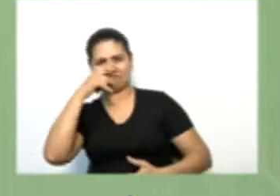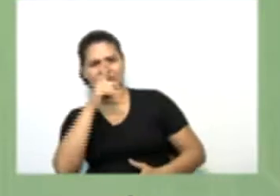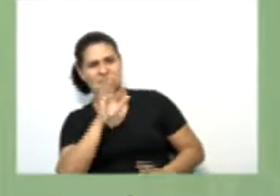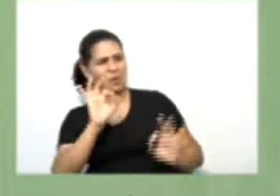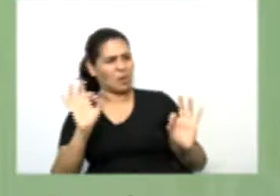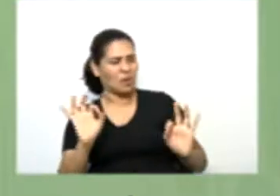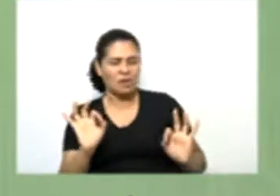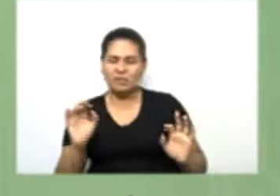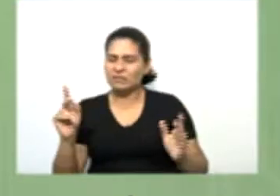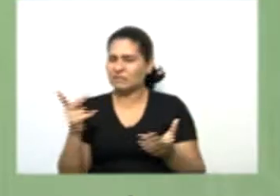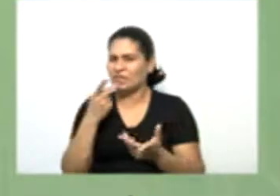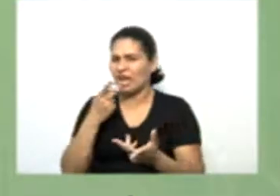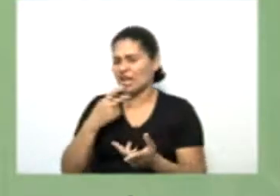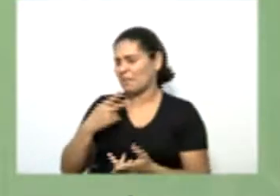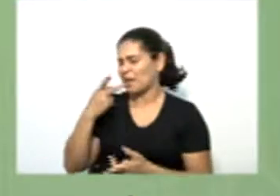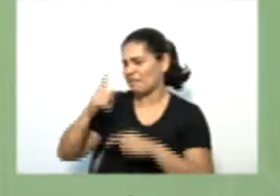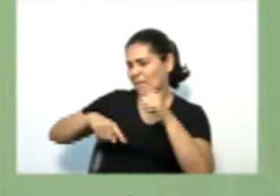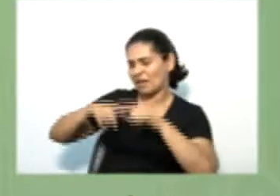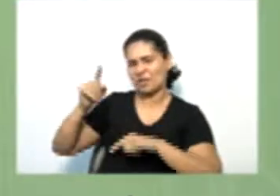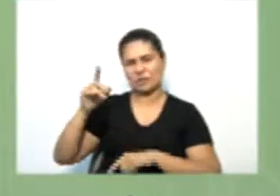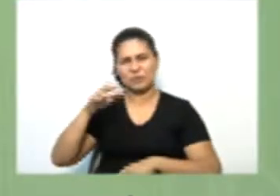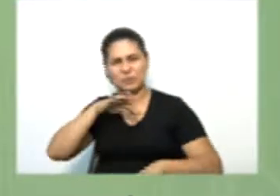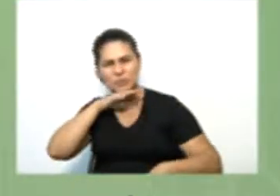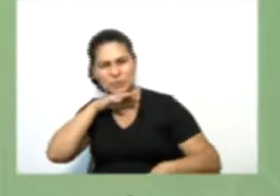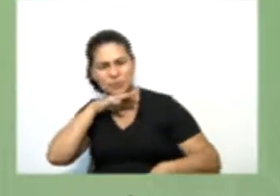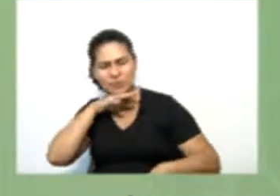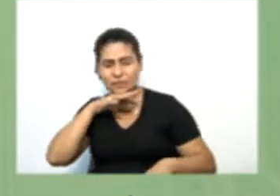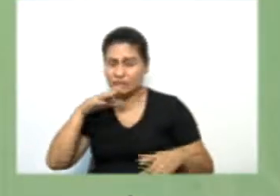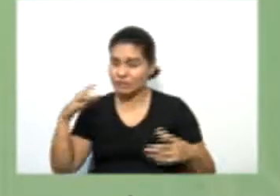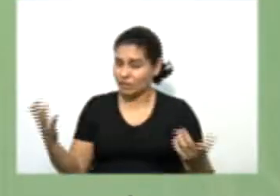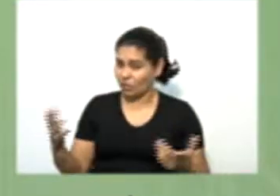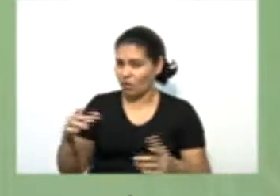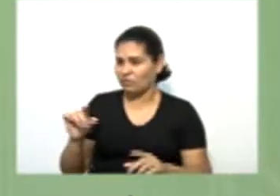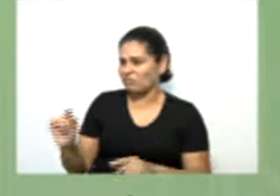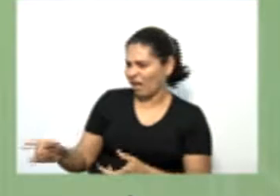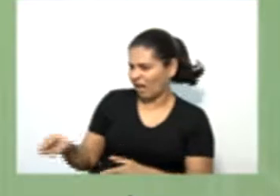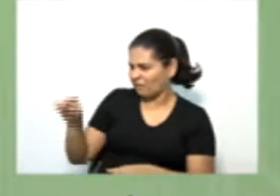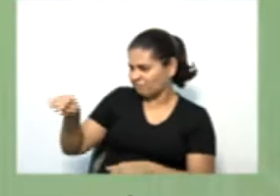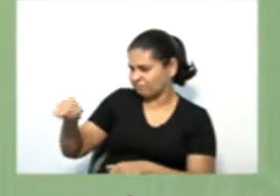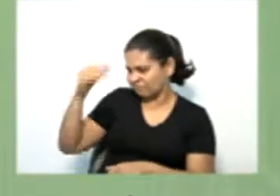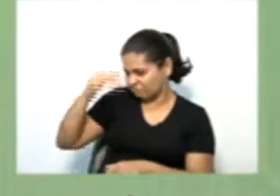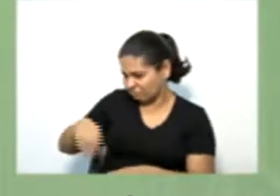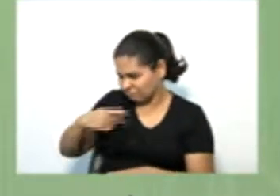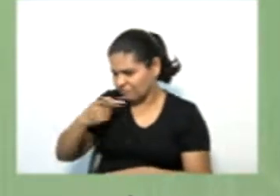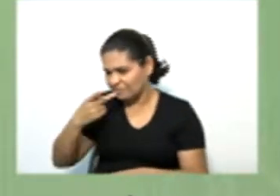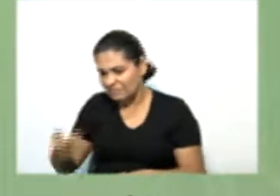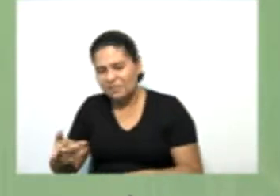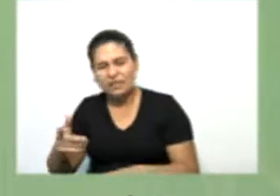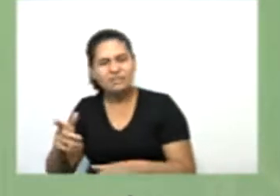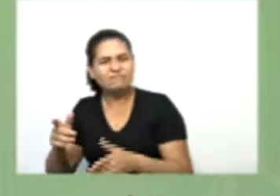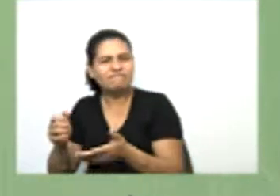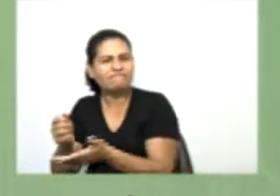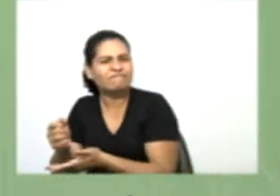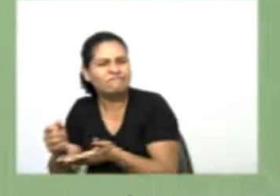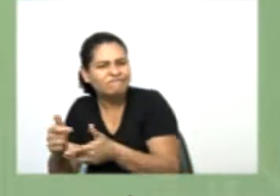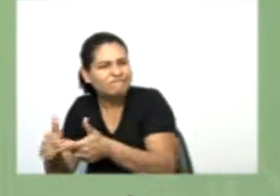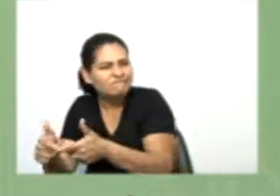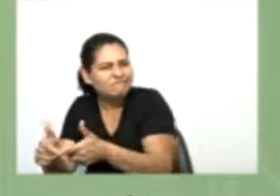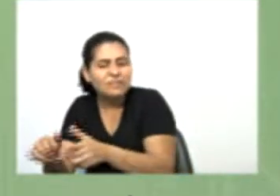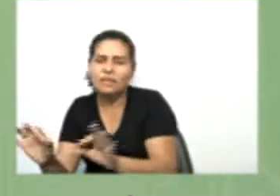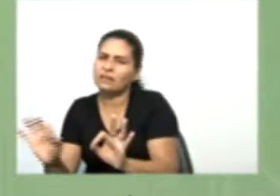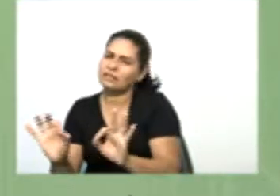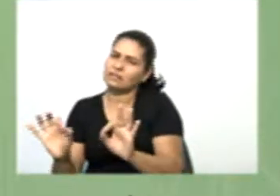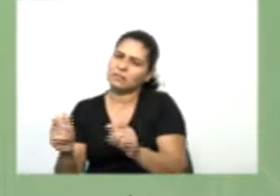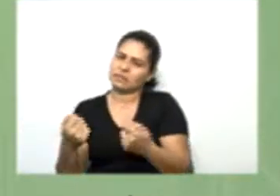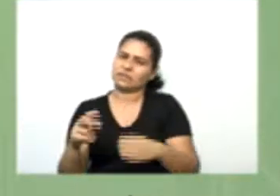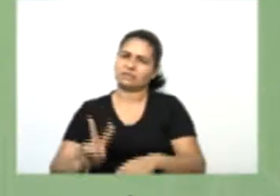Sem usar termos vulgares, tá? Ou diminuir o produto do outro, tá certo? Isso são